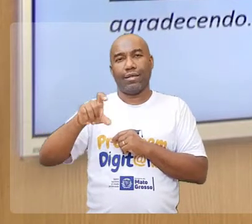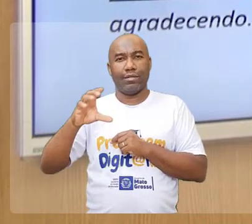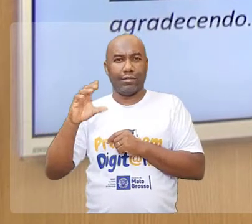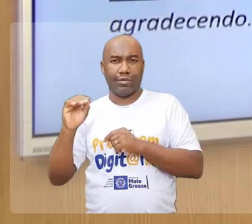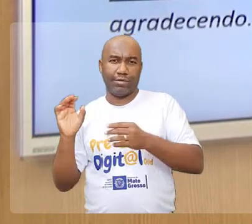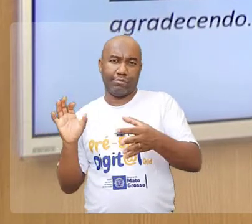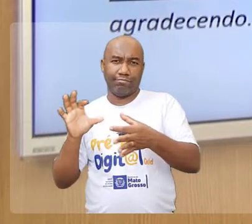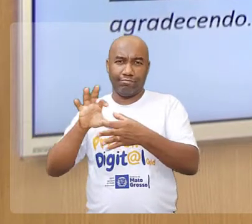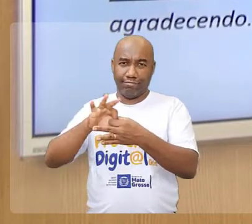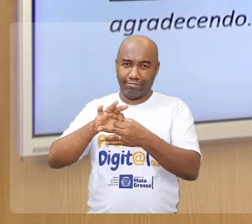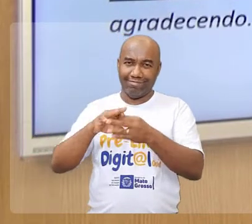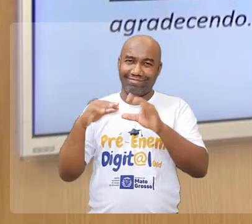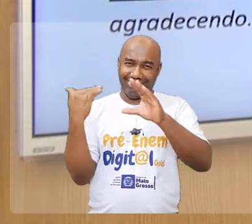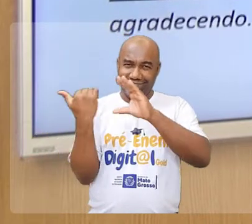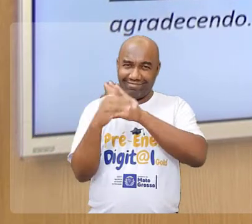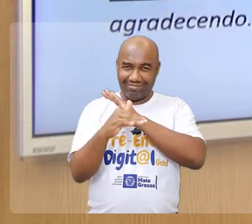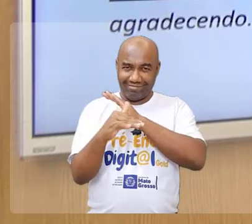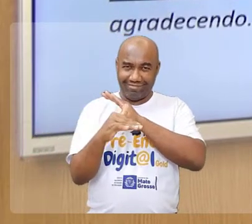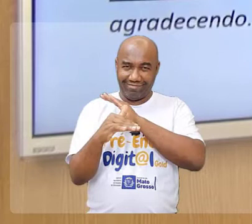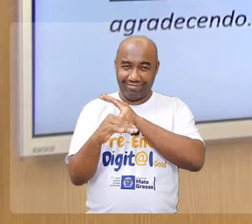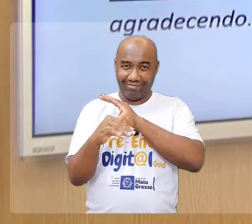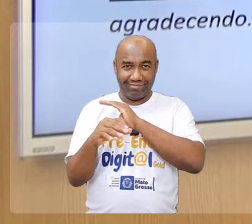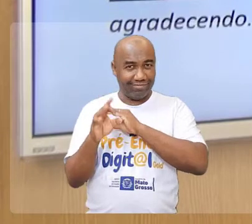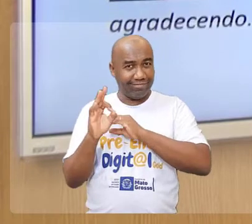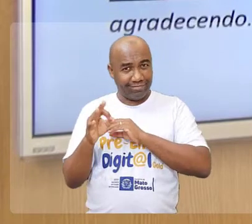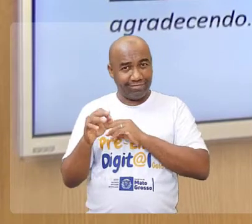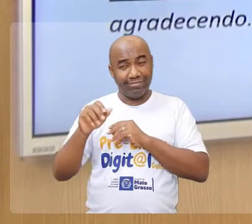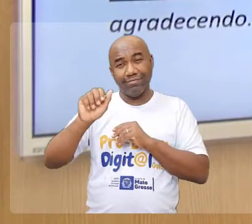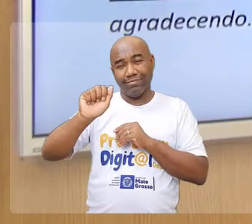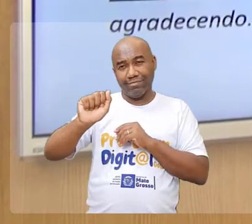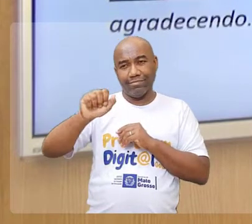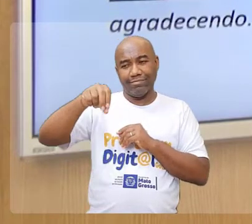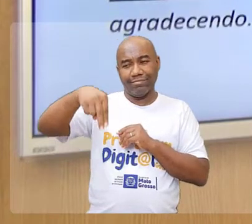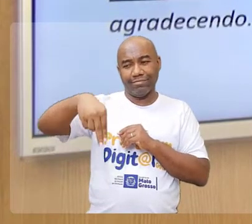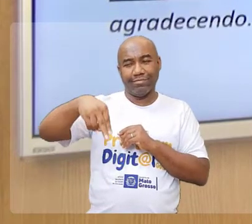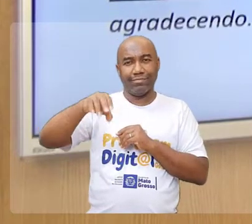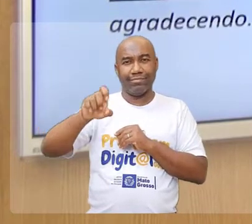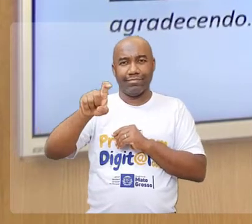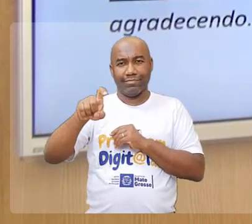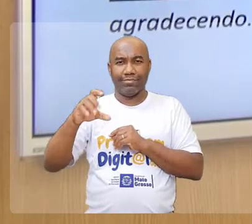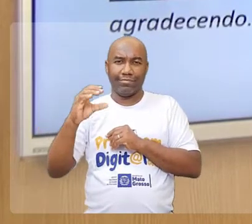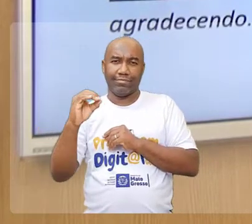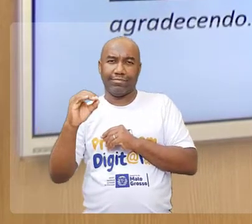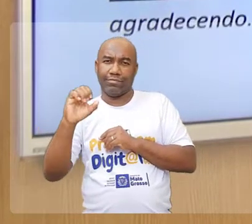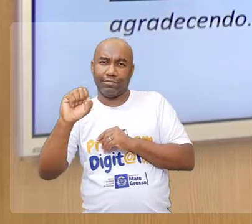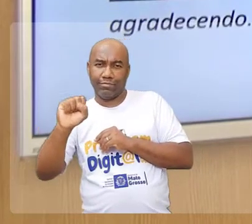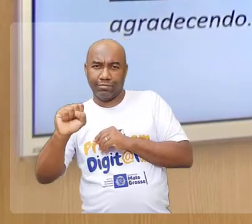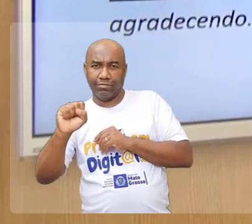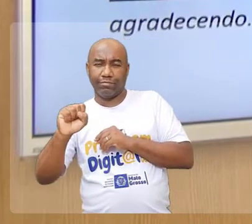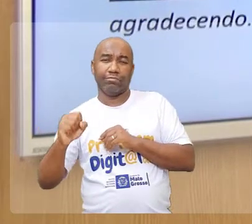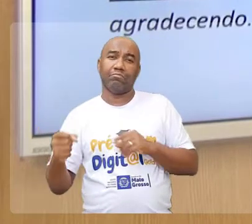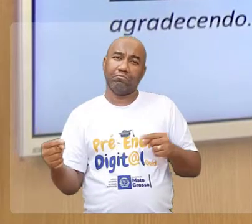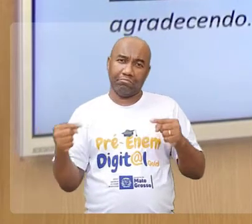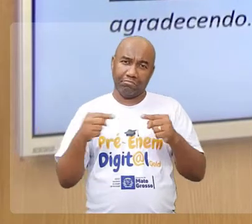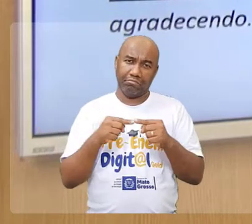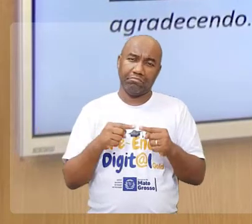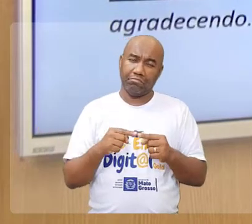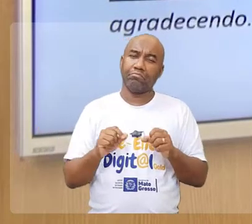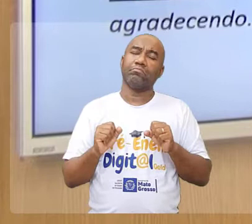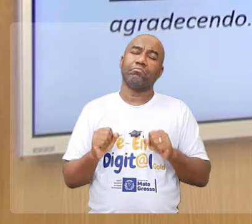Mandei os documentos em anexo no e-mail. Essa é uma